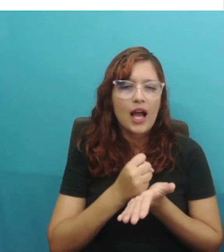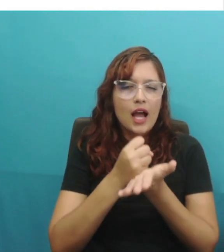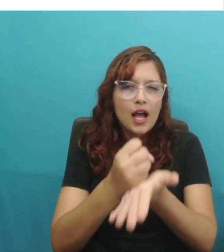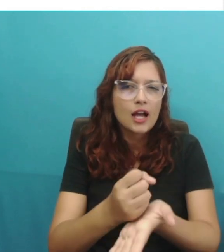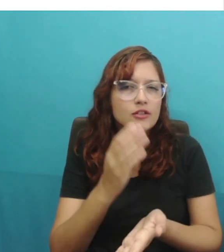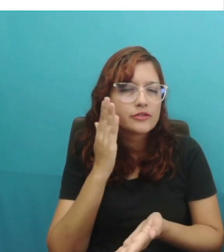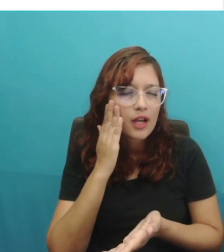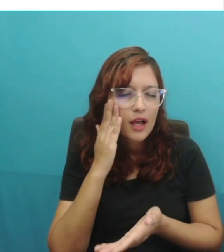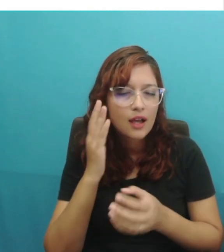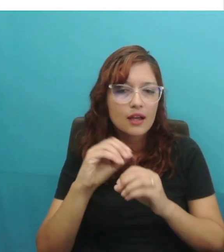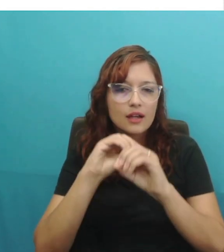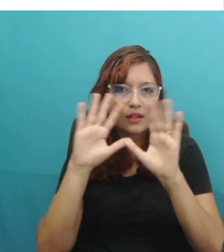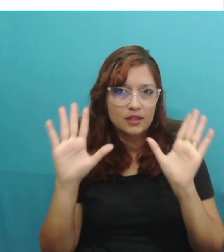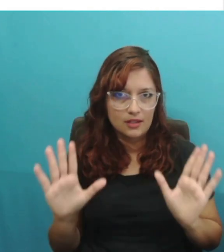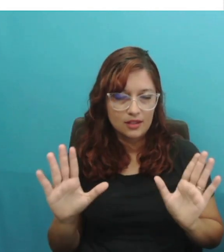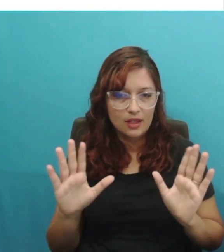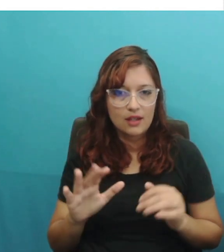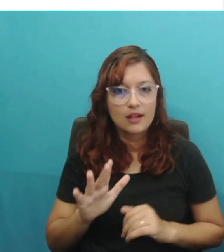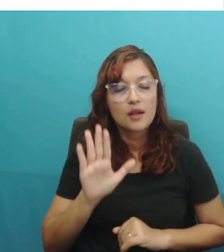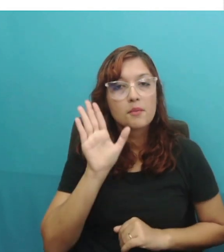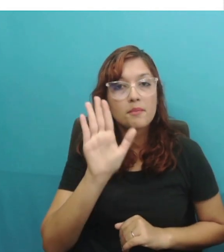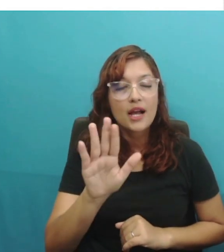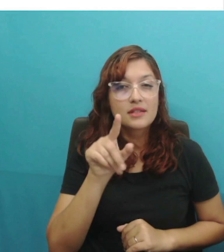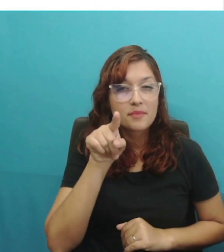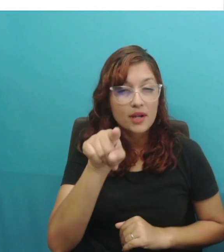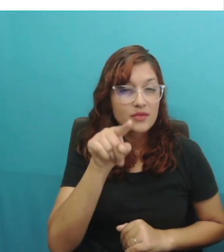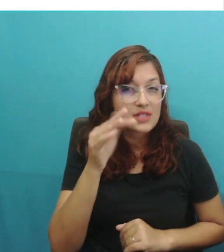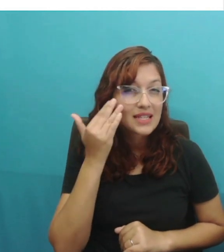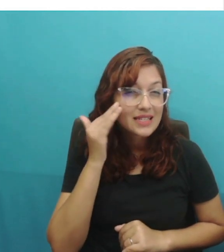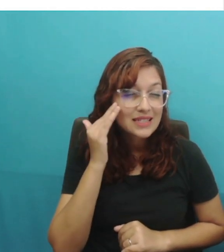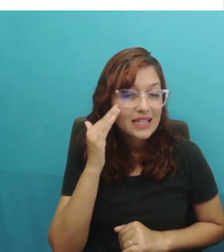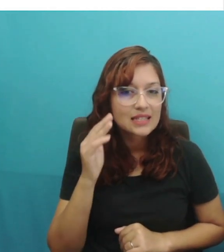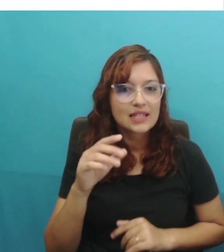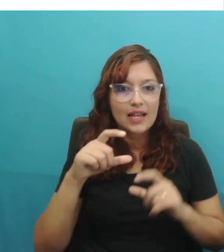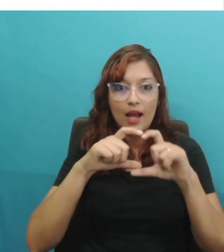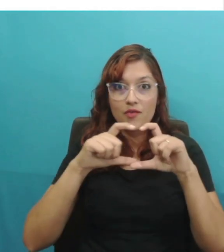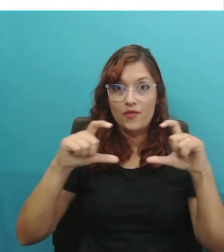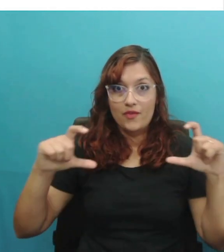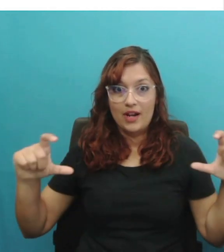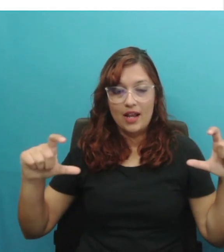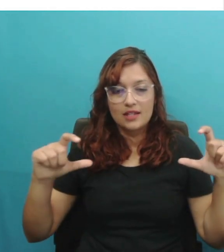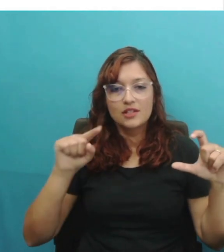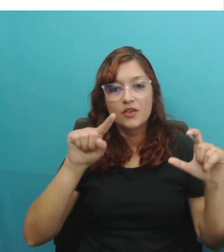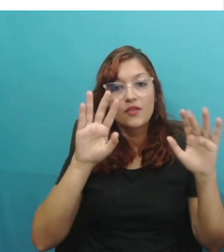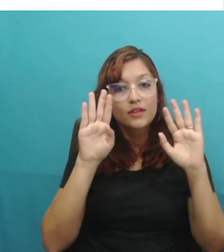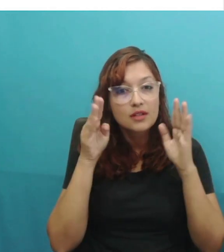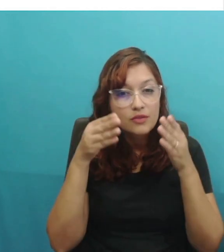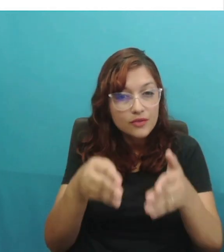De posse, não. Ele é só para auxiliar no entendimento.